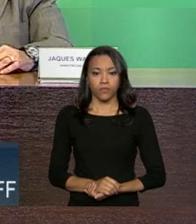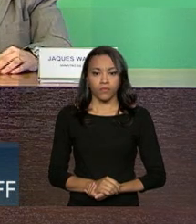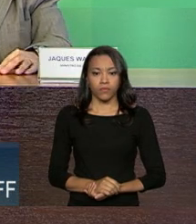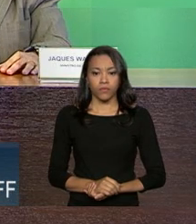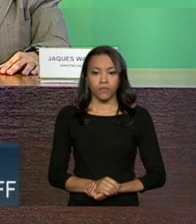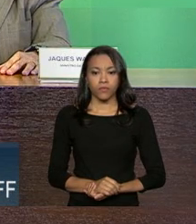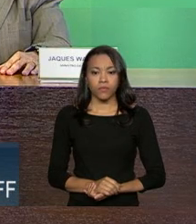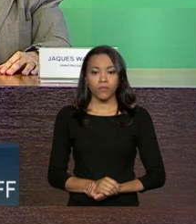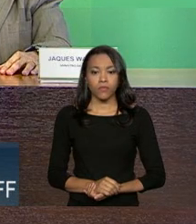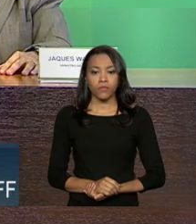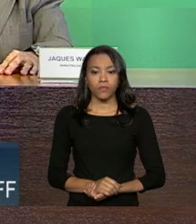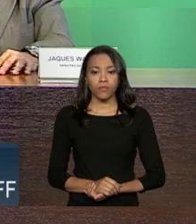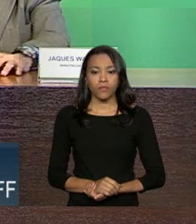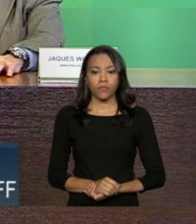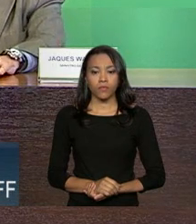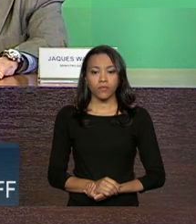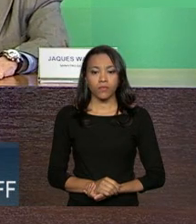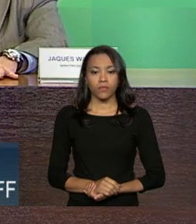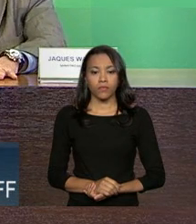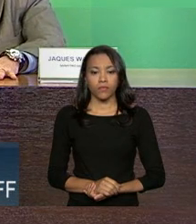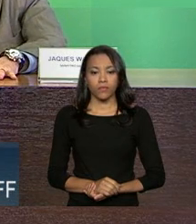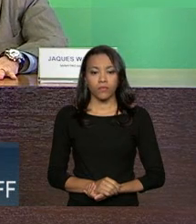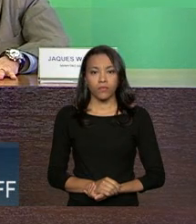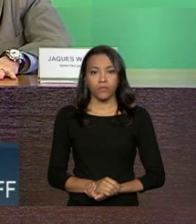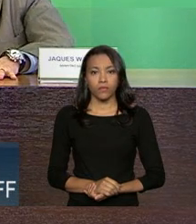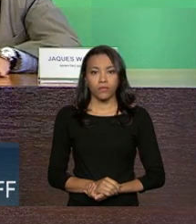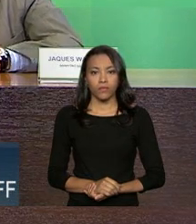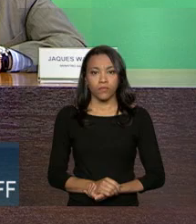Responda você. Posso pedir ao Kassab para responder?